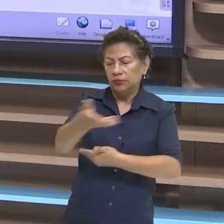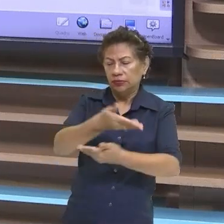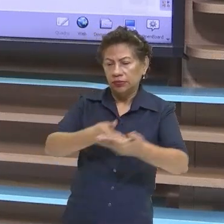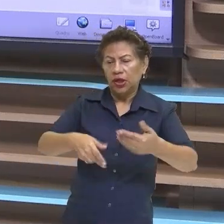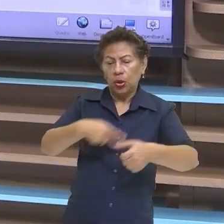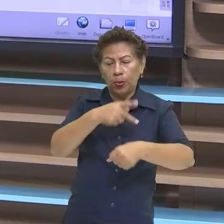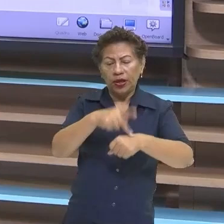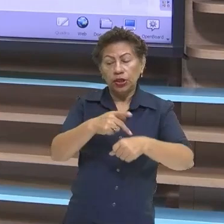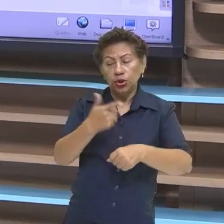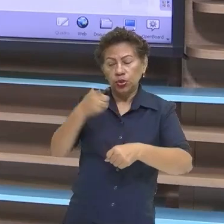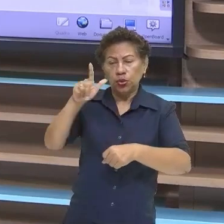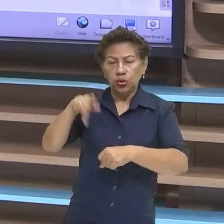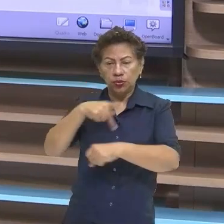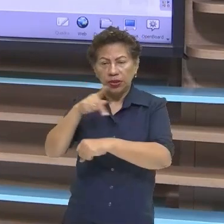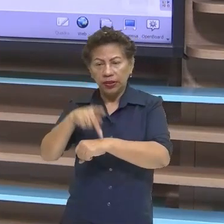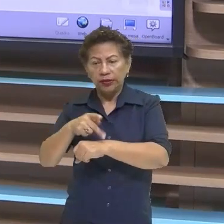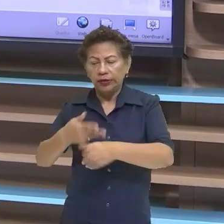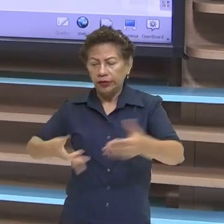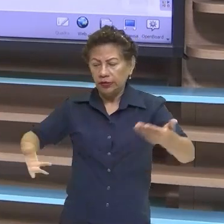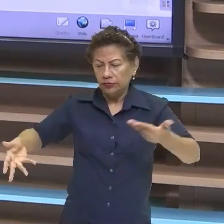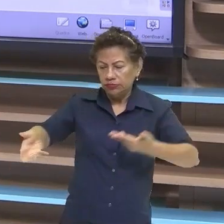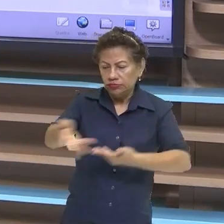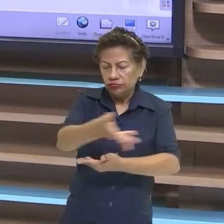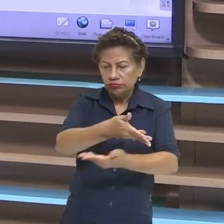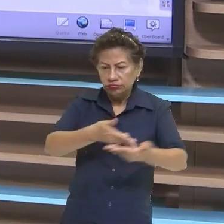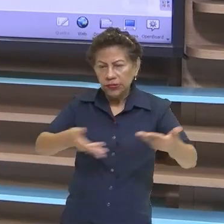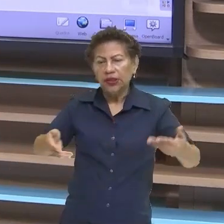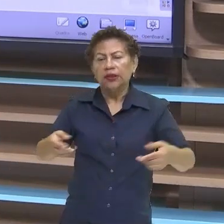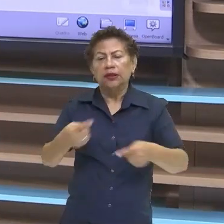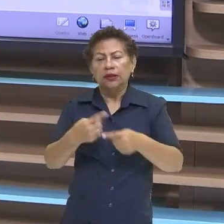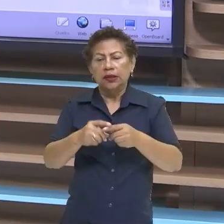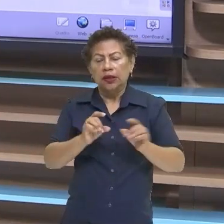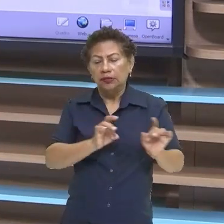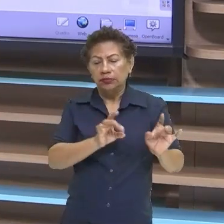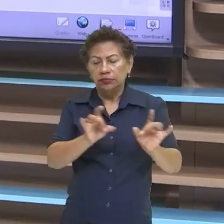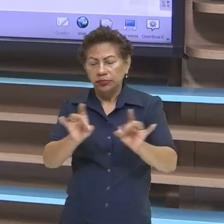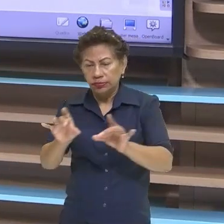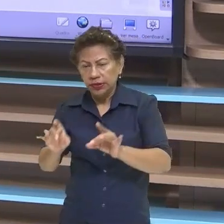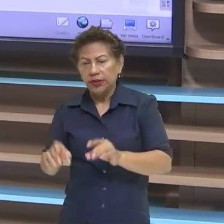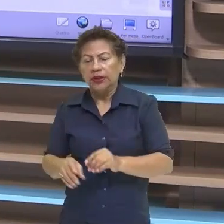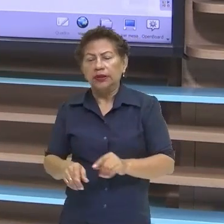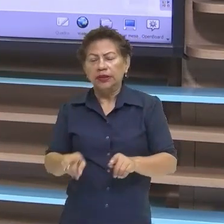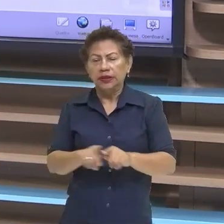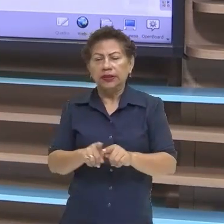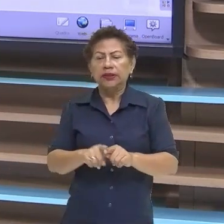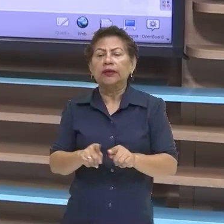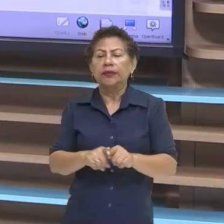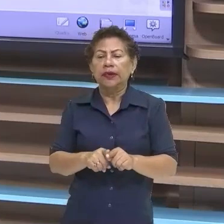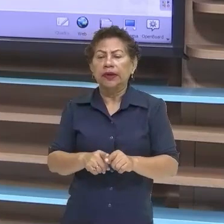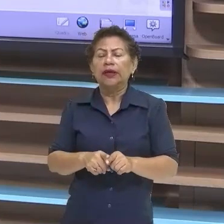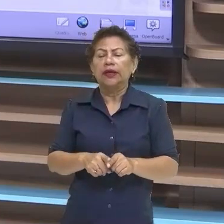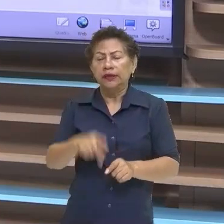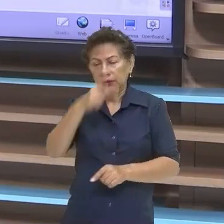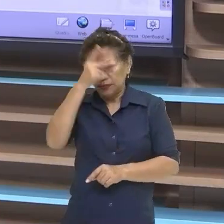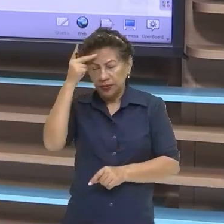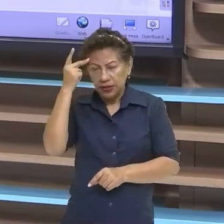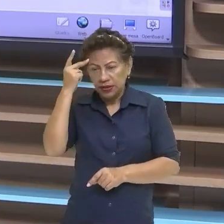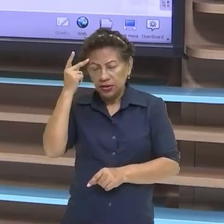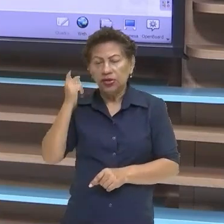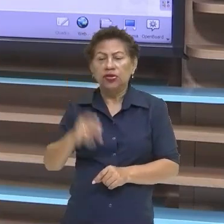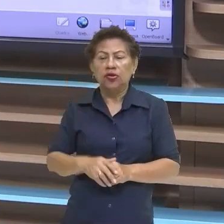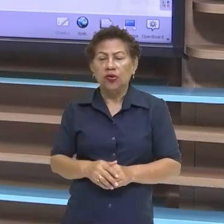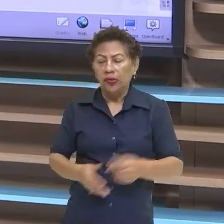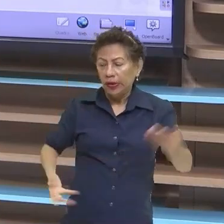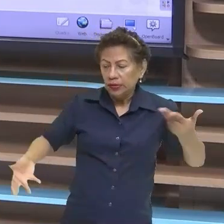né, a circulação também, além das mercadorias, mas a circulação de pessoas, né, a livre circulação